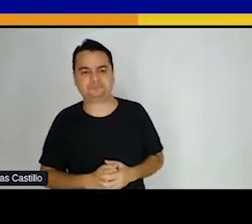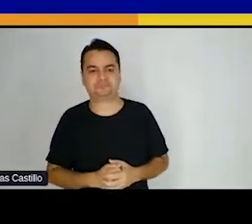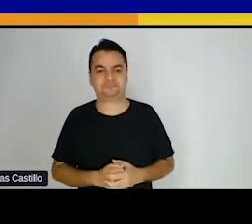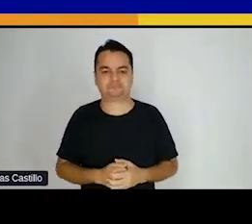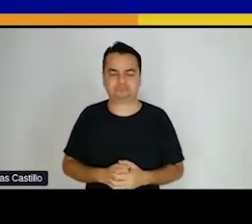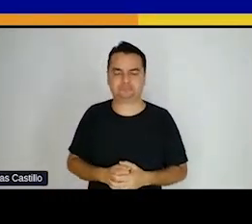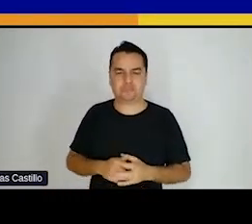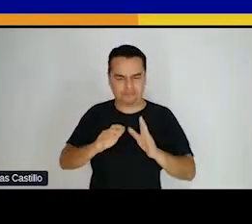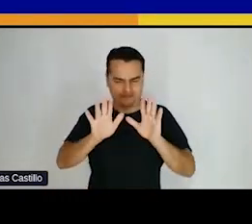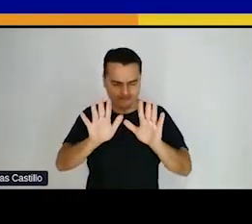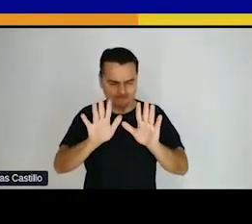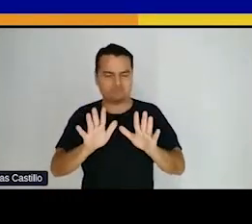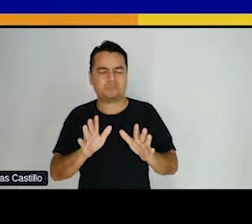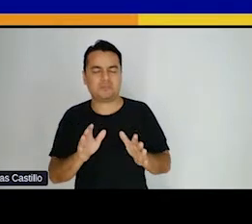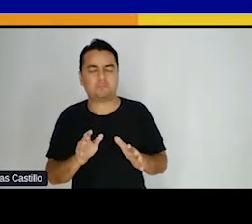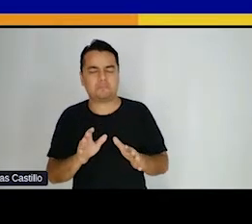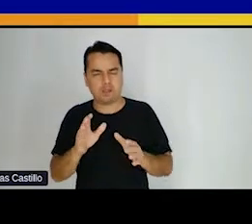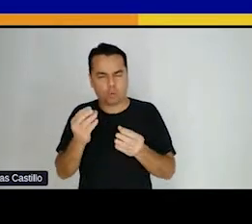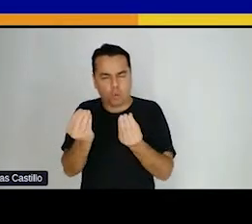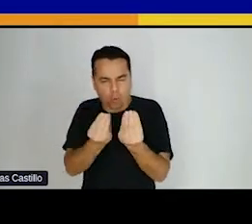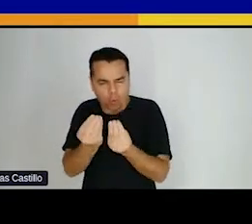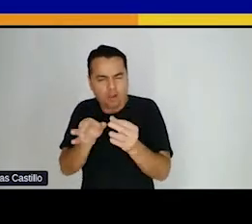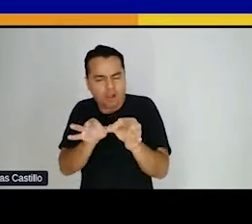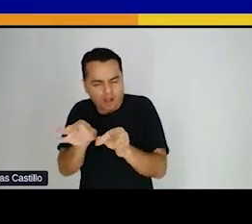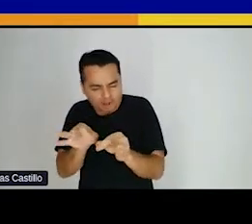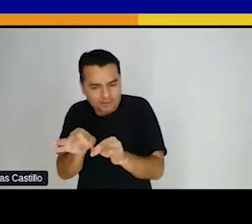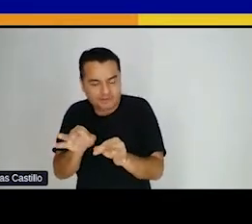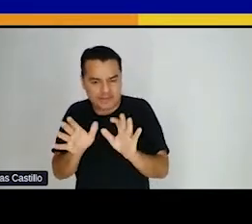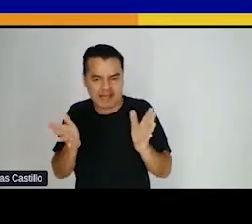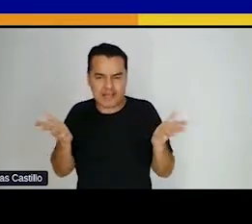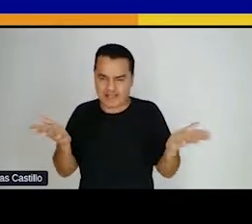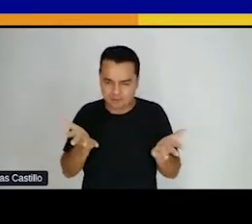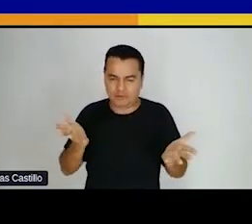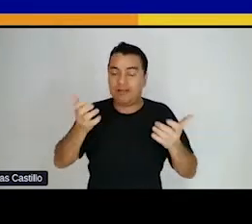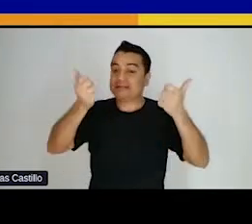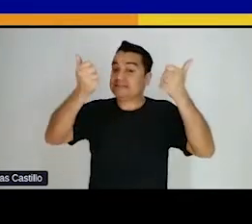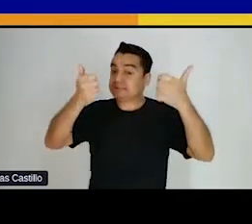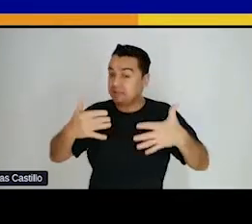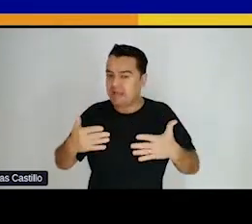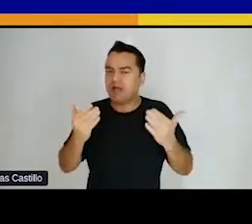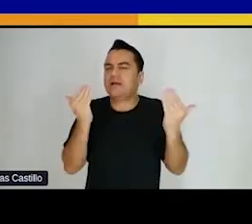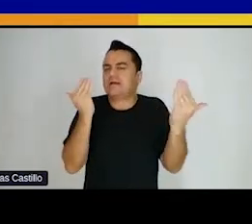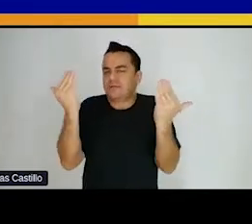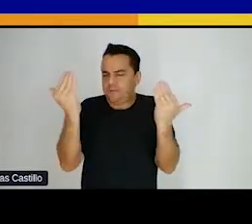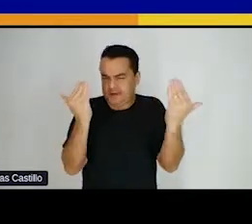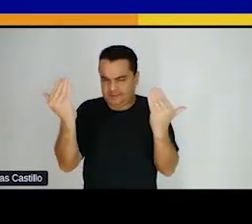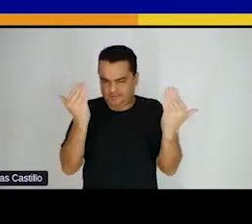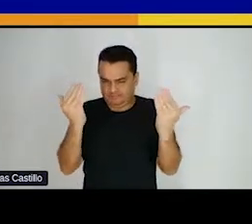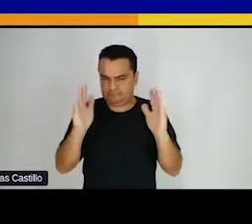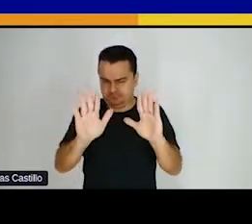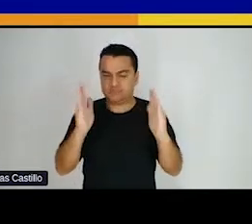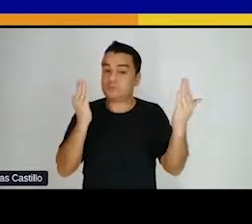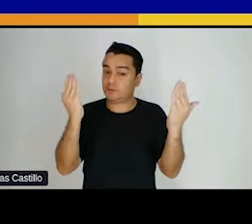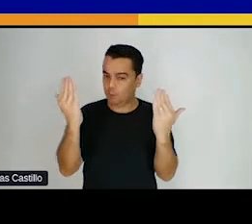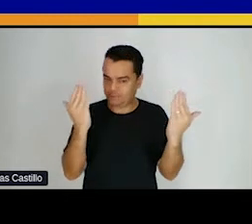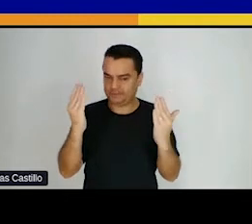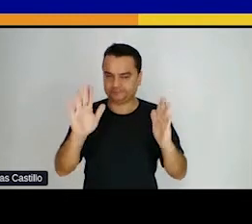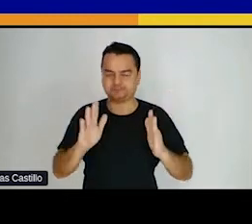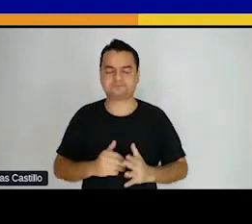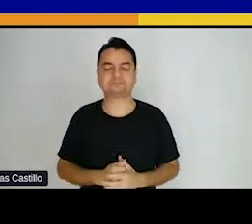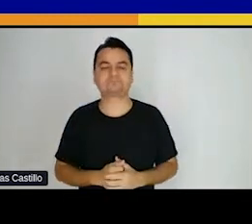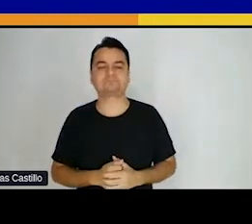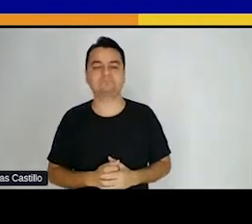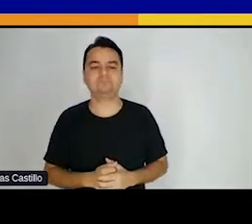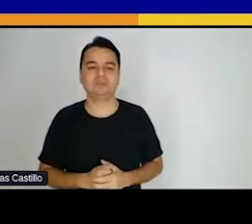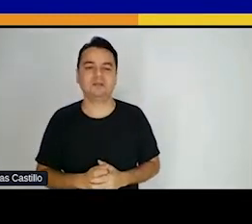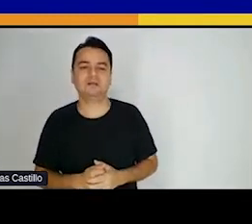Para realizar tal feito, né, eu trouxe aqui para vocês uma analogia com